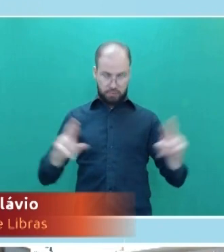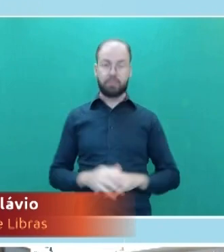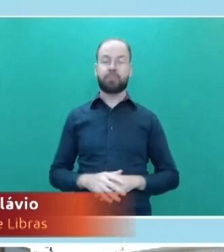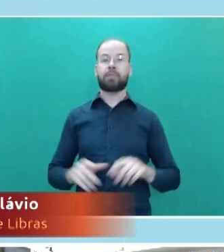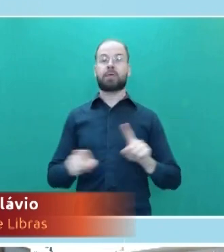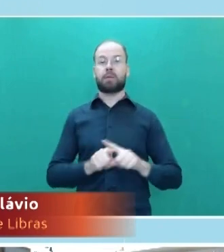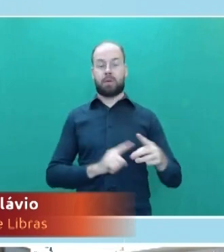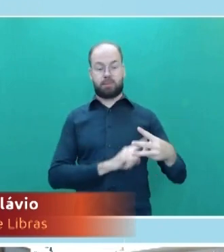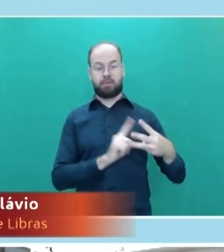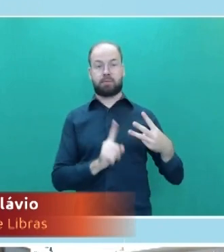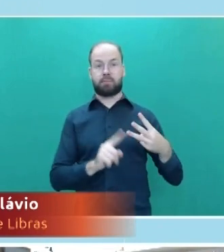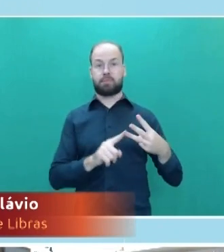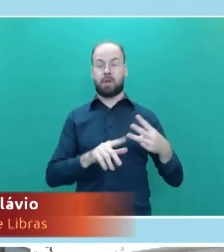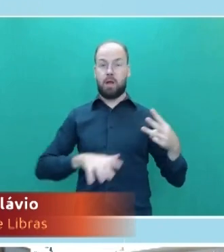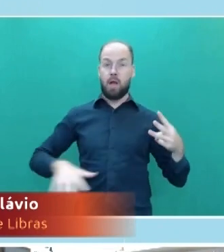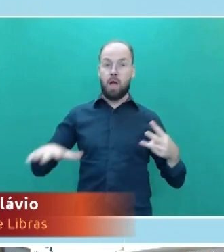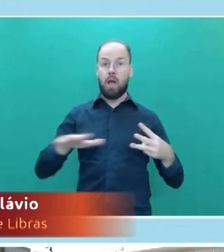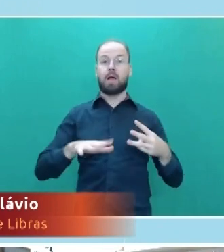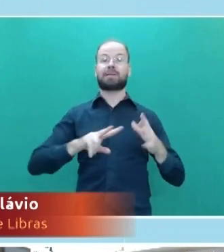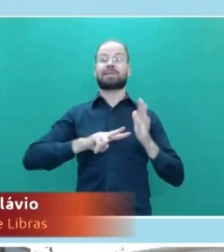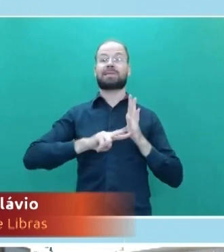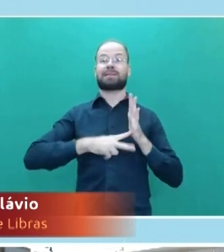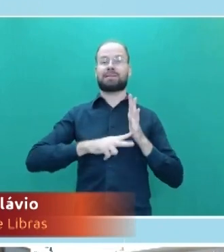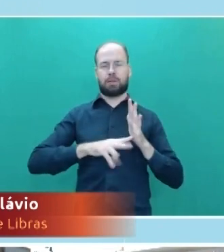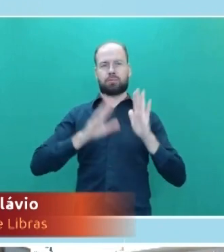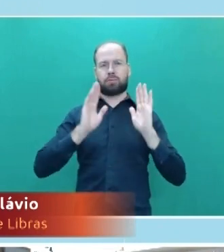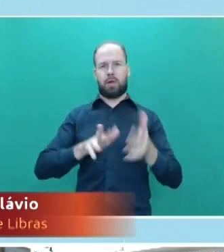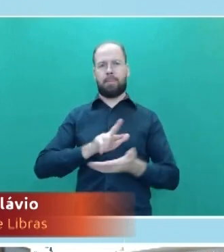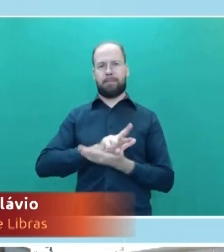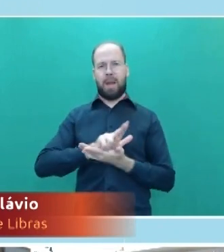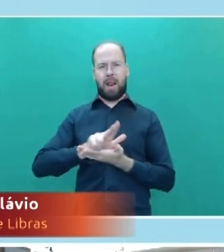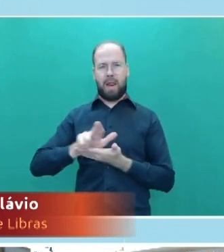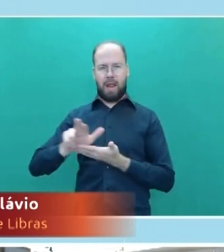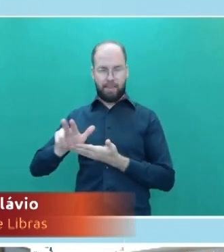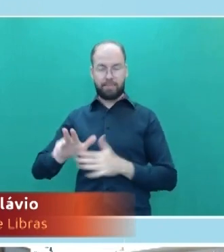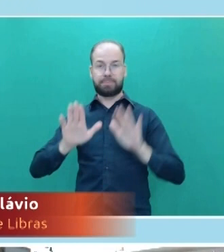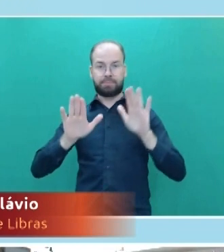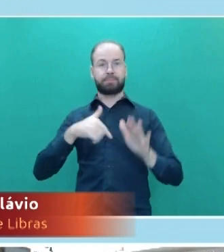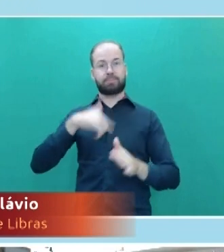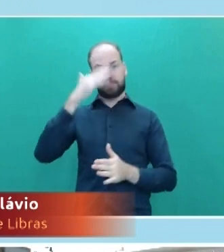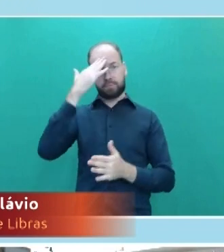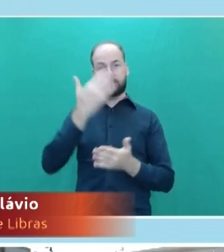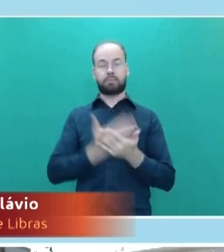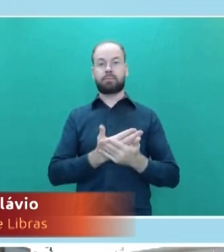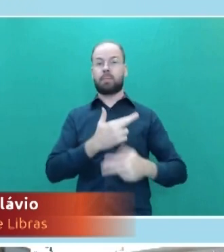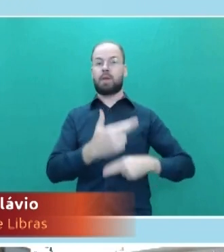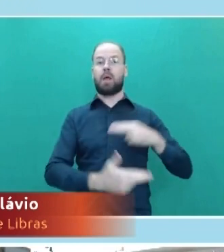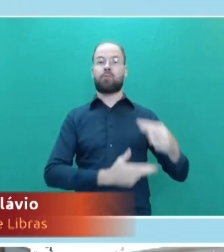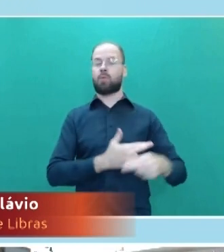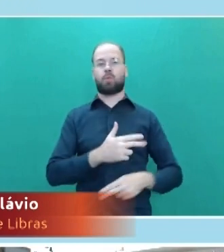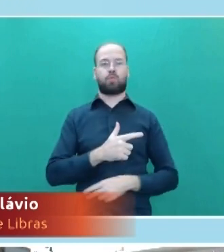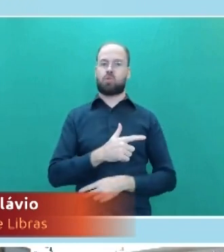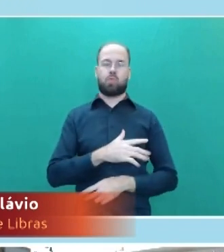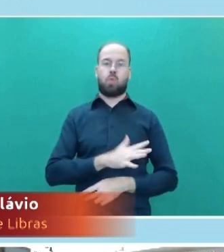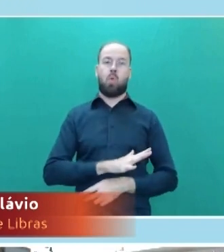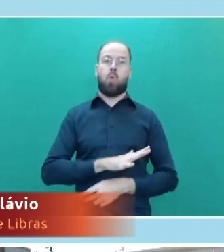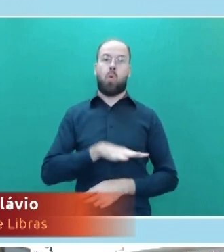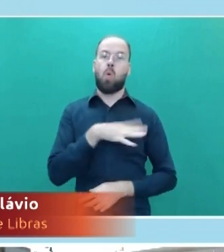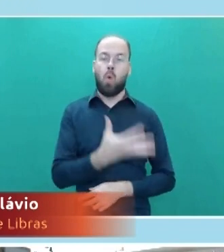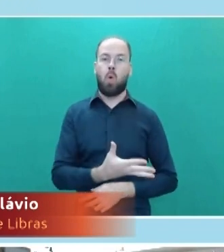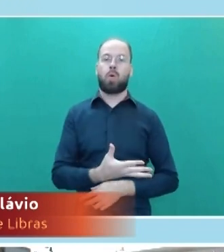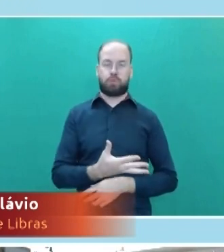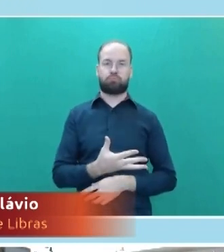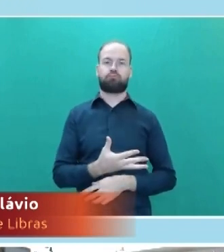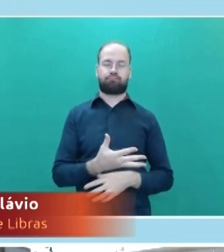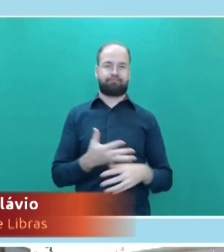Camila, foram várias as alterações, mas eu acredito que a reforma não teve a coragem de entrar